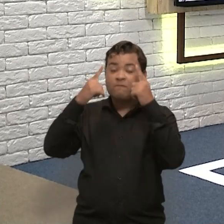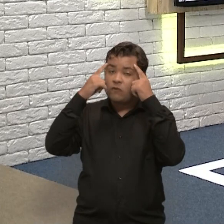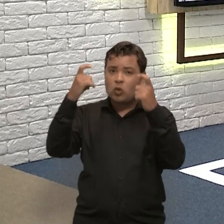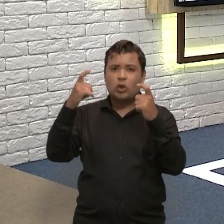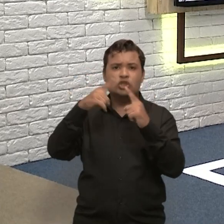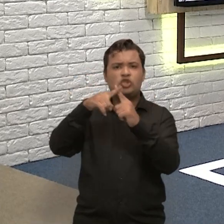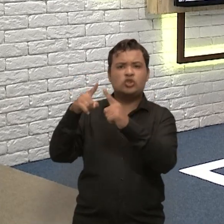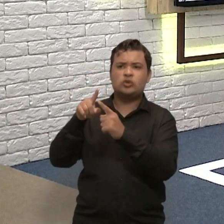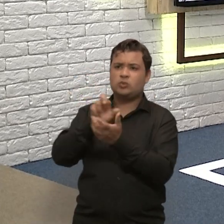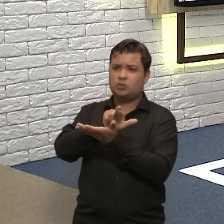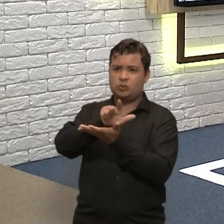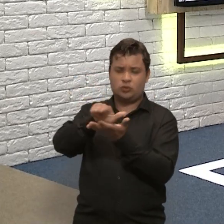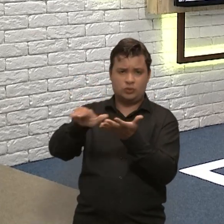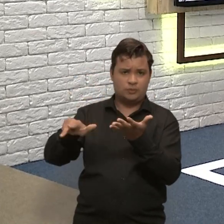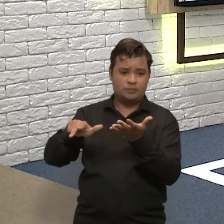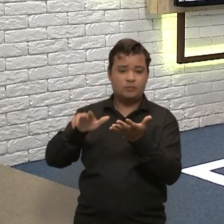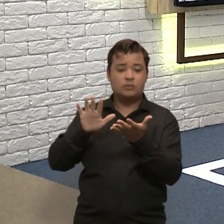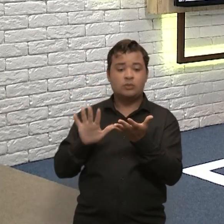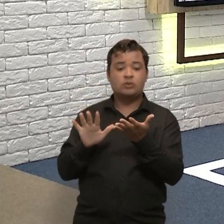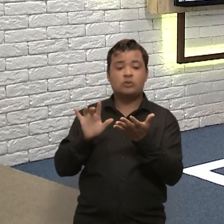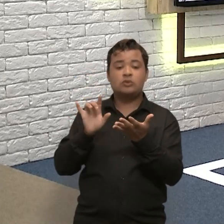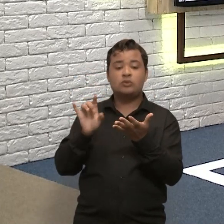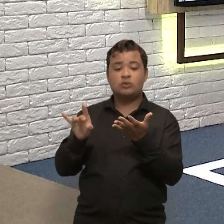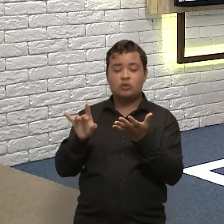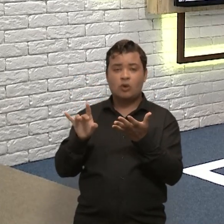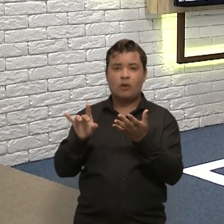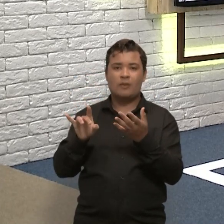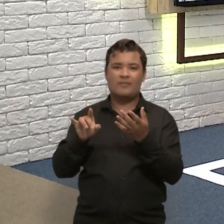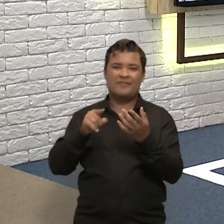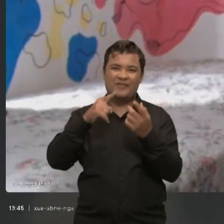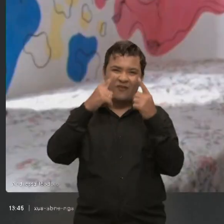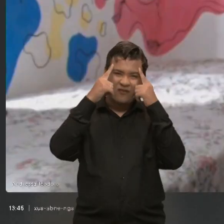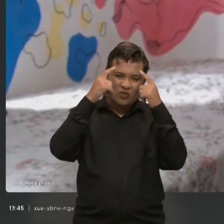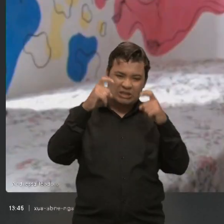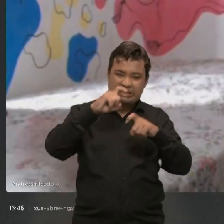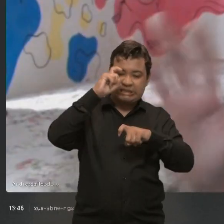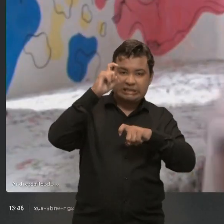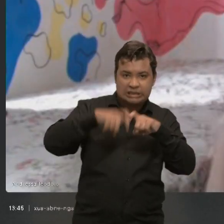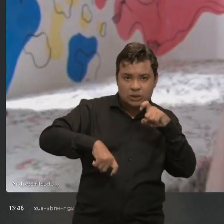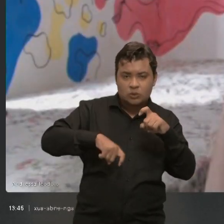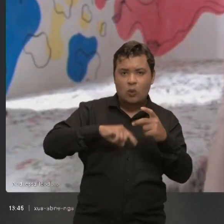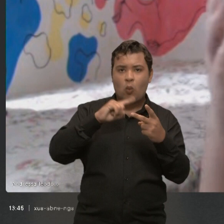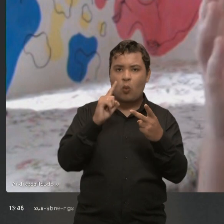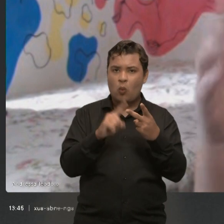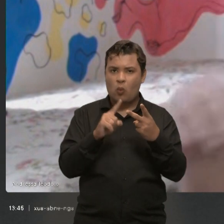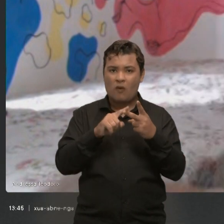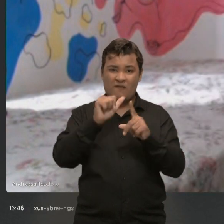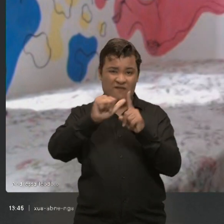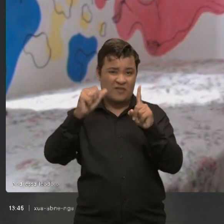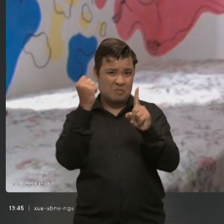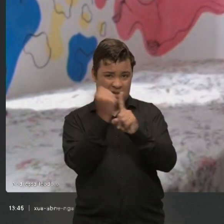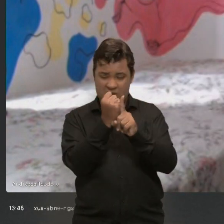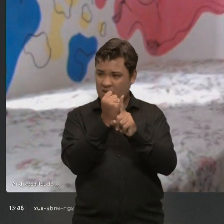geral, exceto, por exemplo, violências sexuais e feminicídio. Daí existem outras